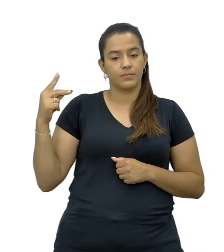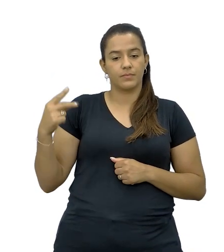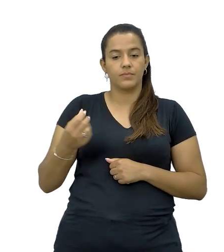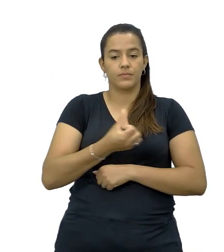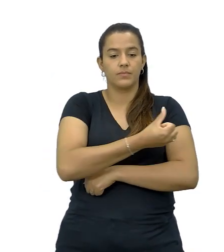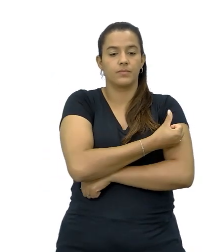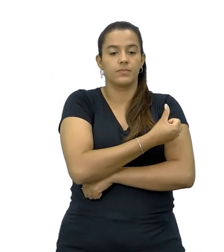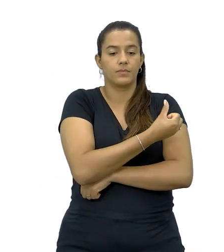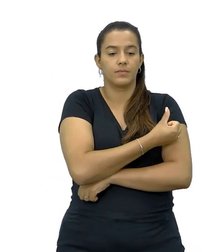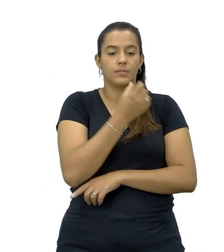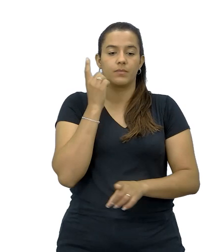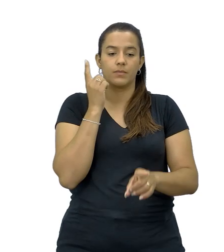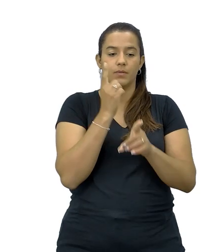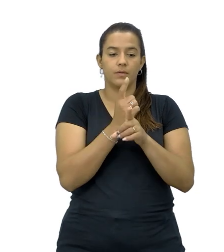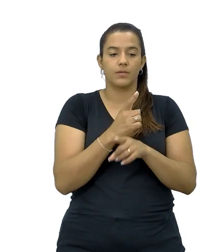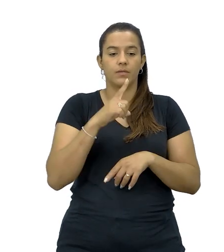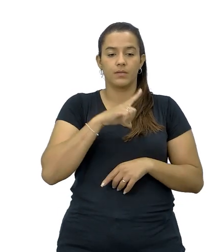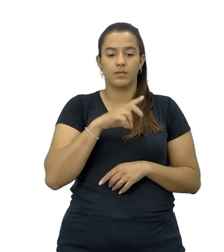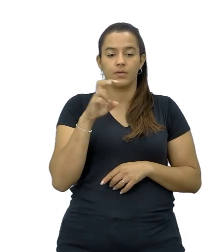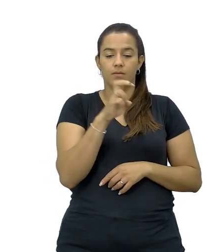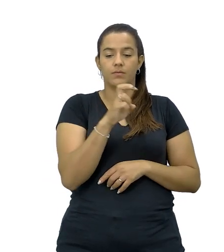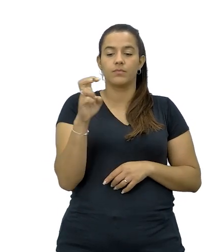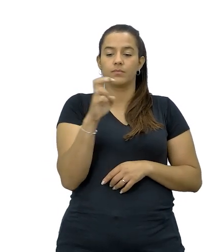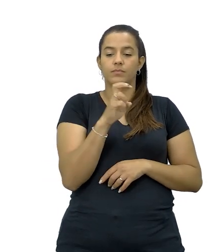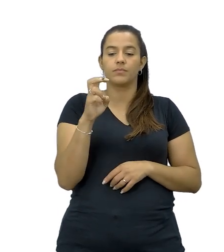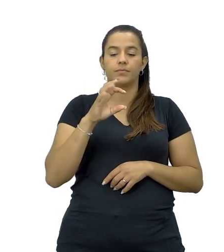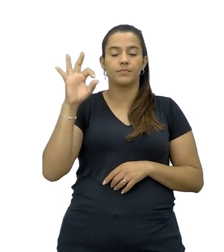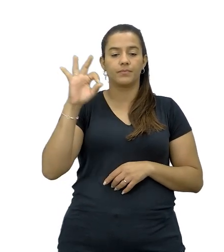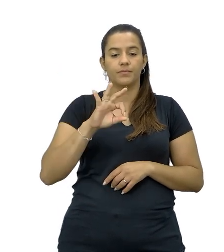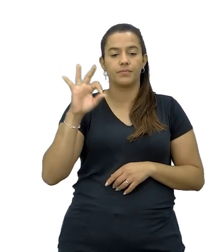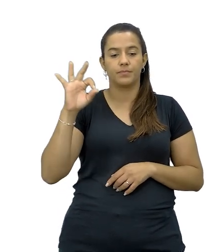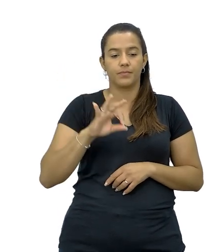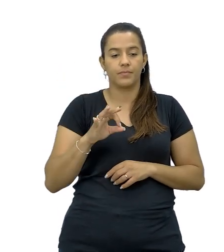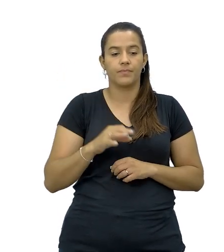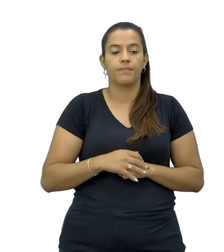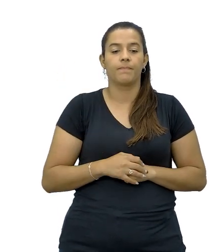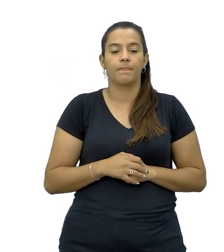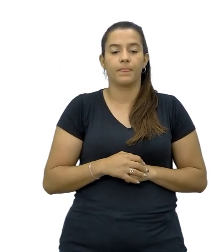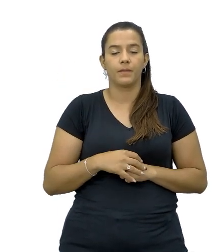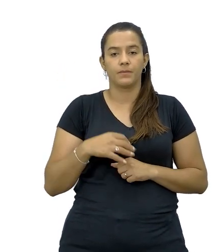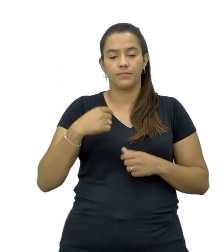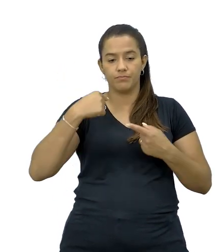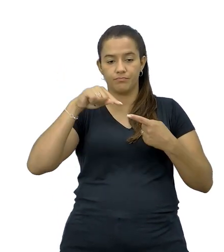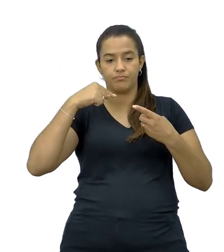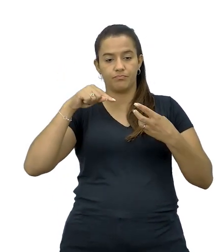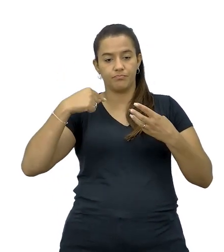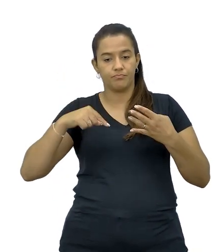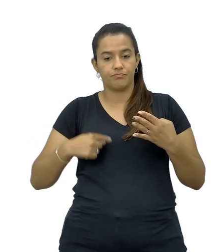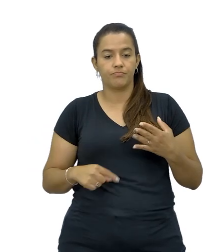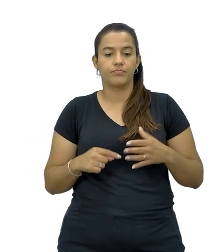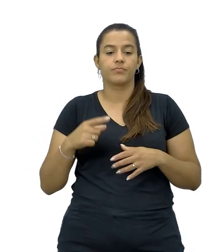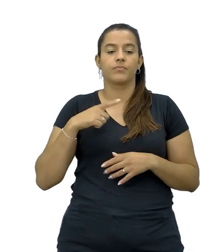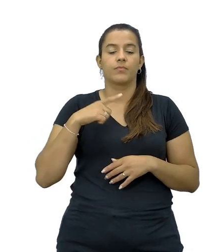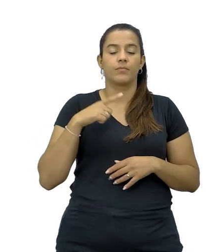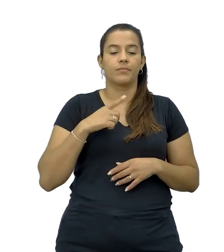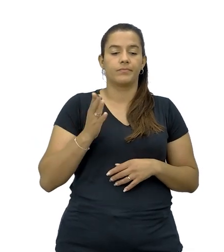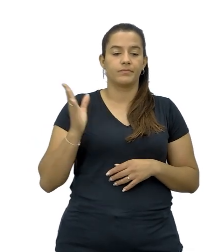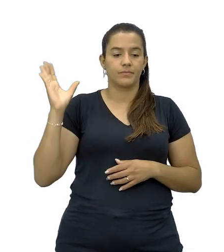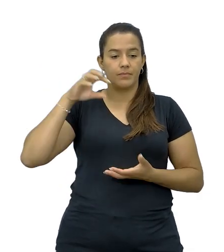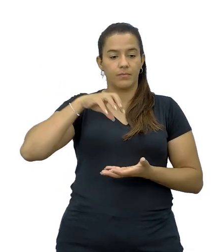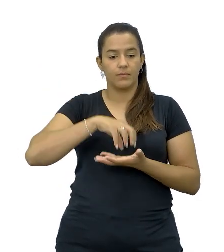eu identifiquei uma que tem 55% de acerto, tá bom? Então, aí nessa